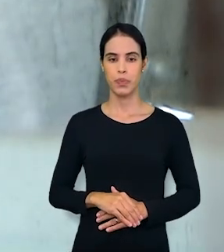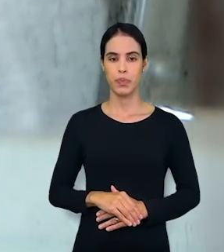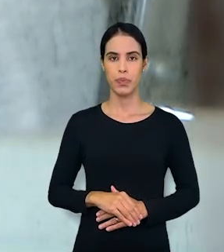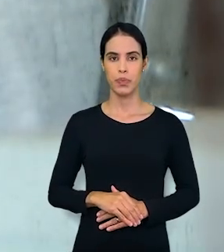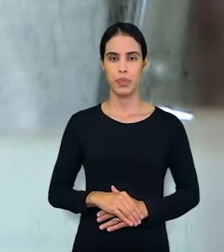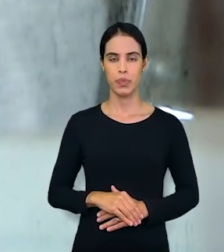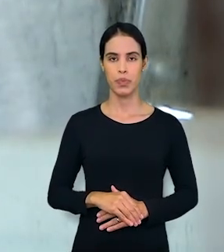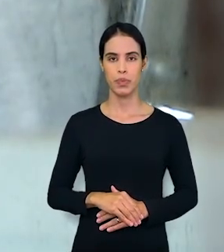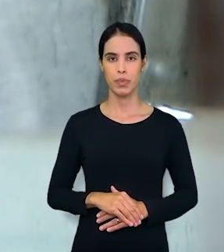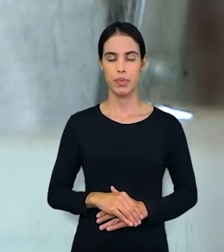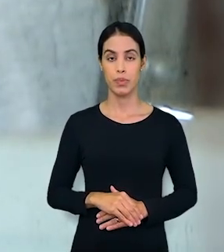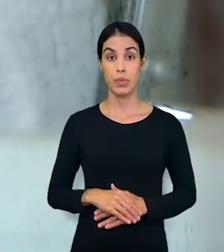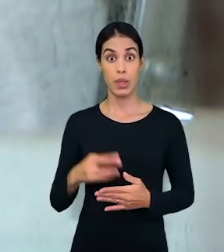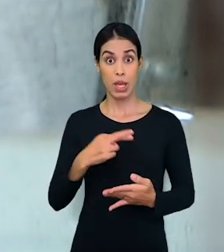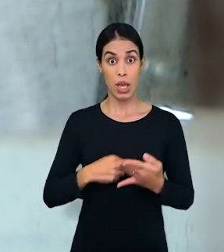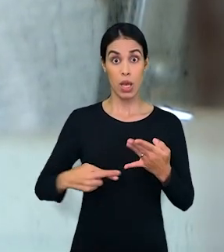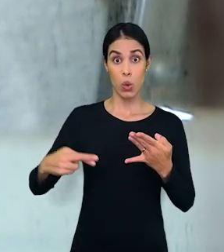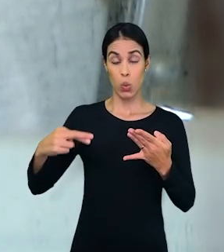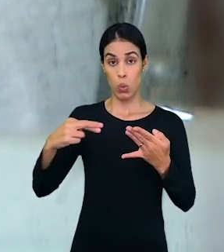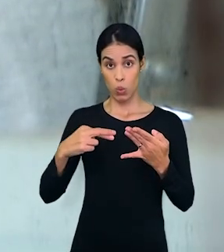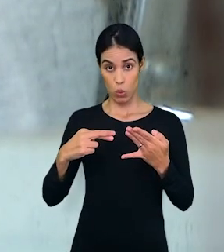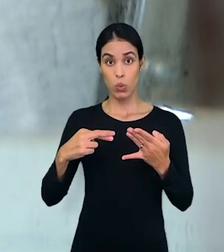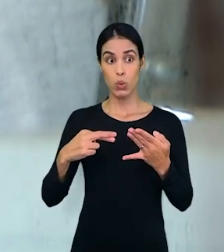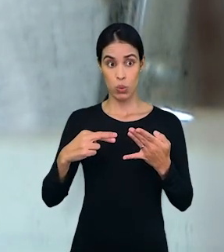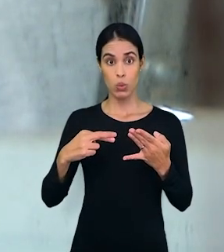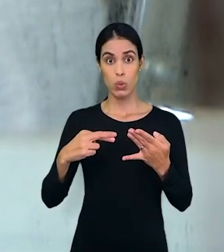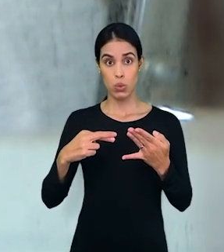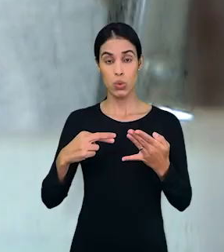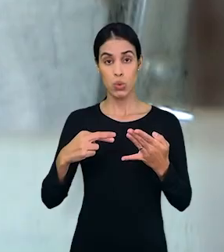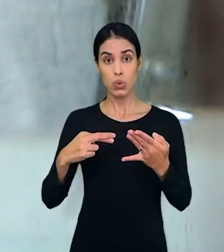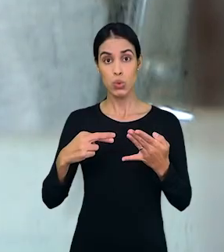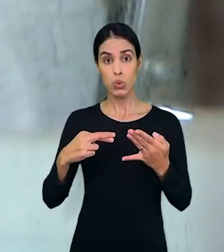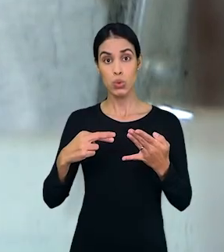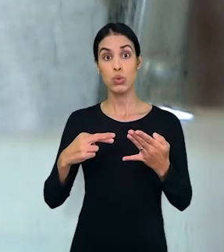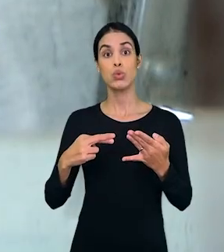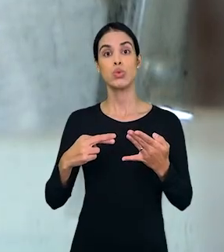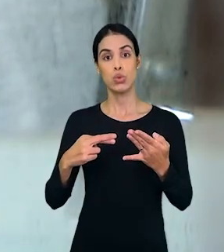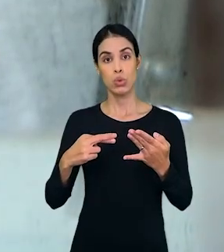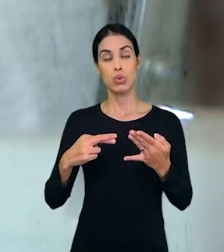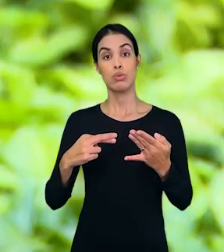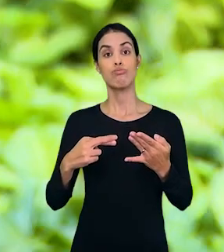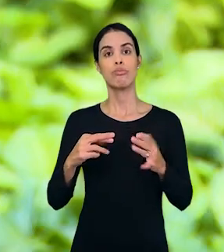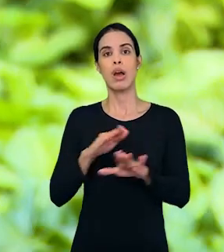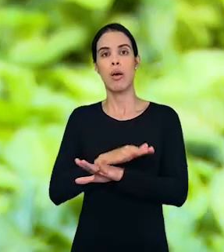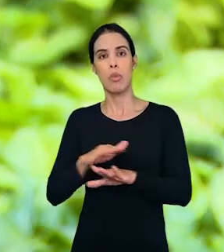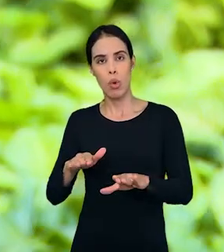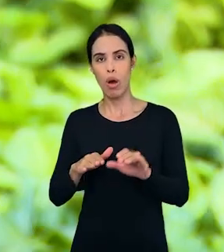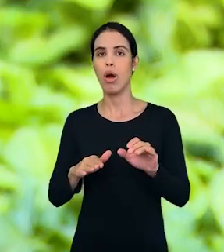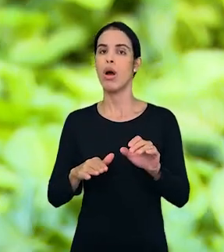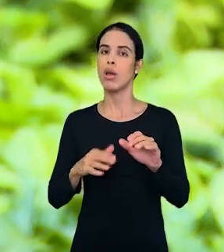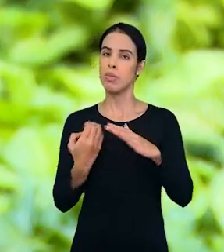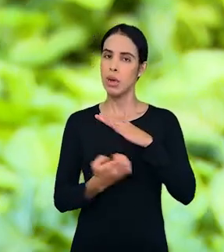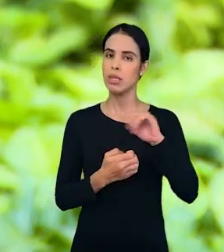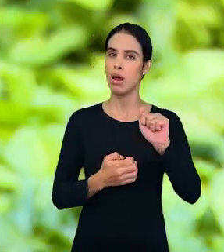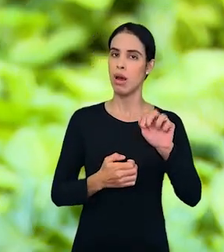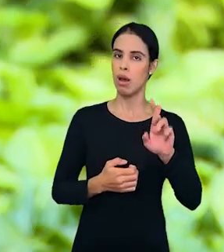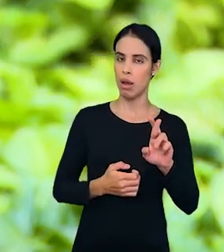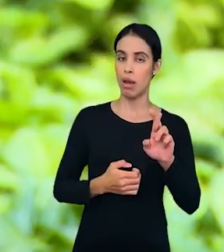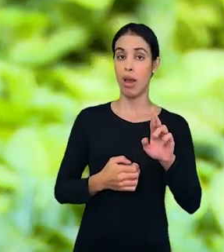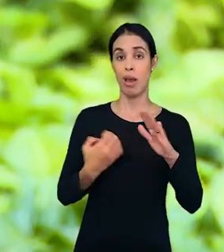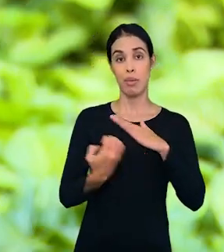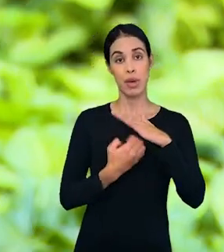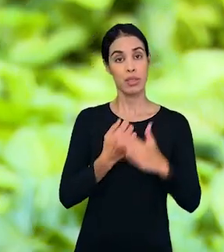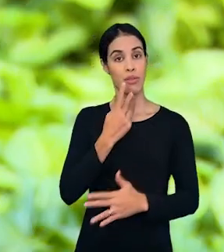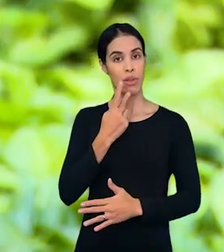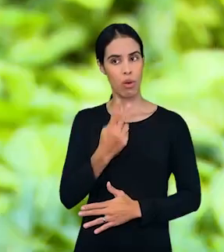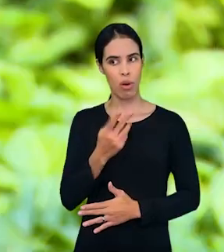esgotadas as possibilidades de recurso, a construtora propôs uma ação rescisória. A empresa afirmou que a mulher não poderia